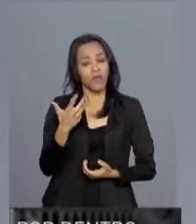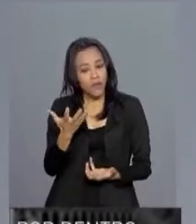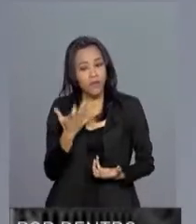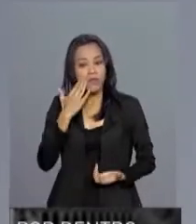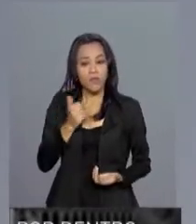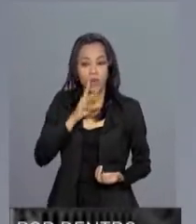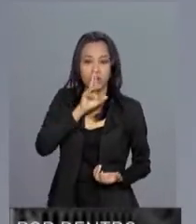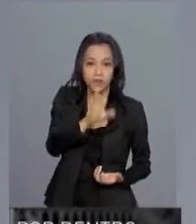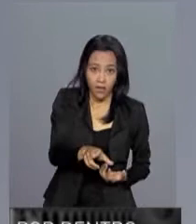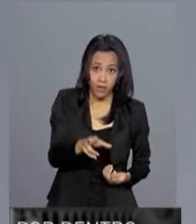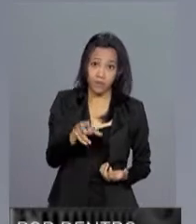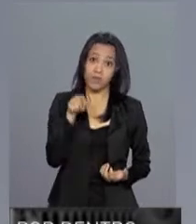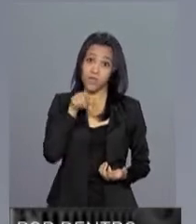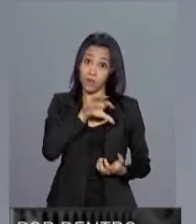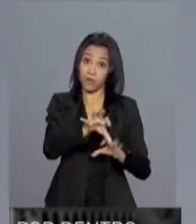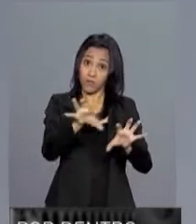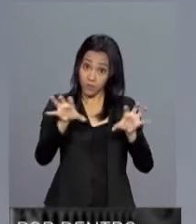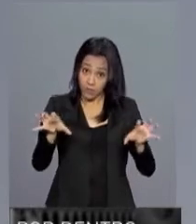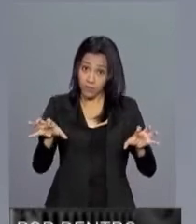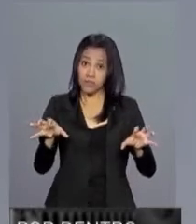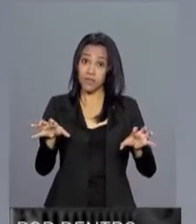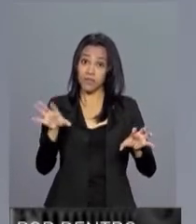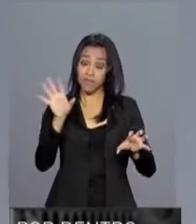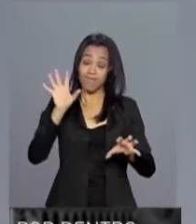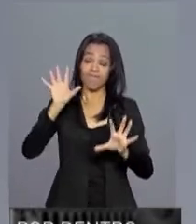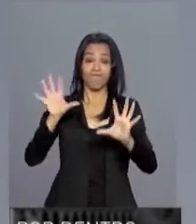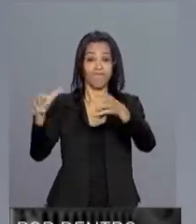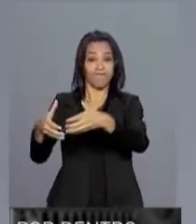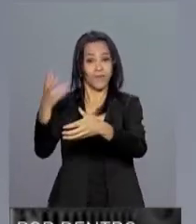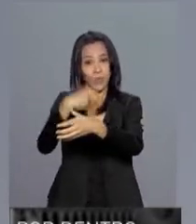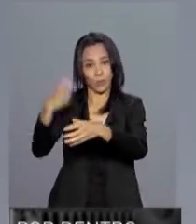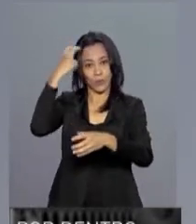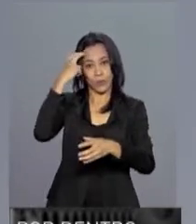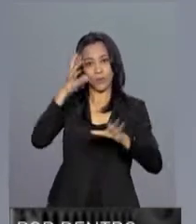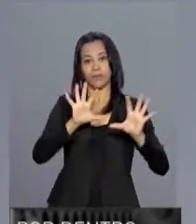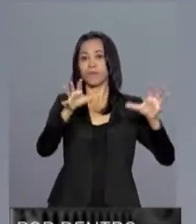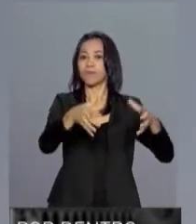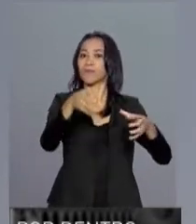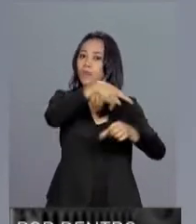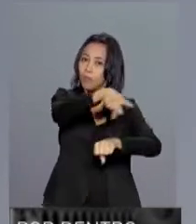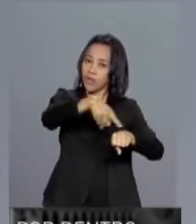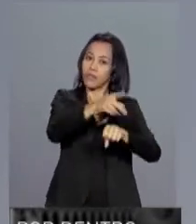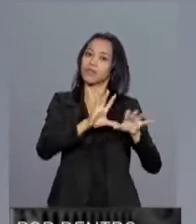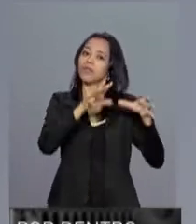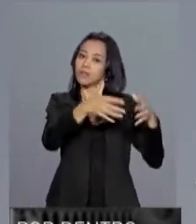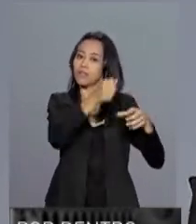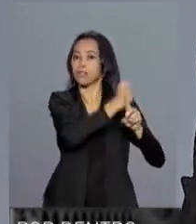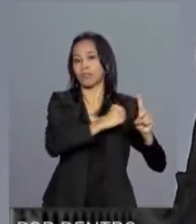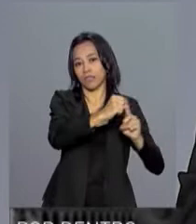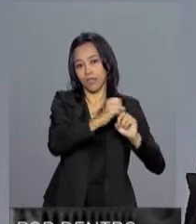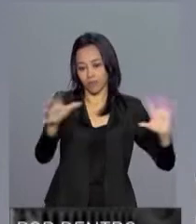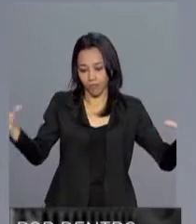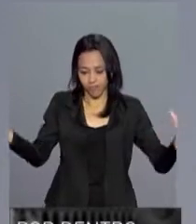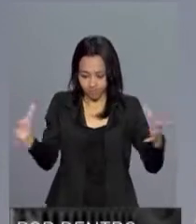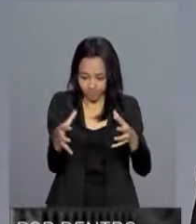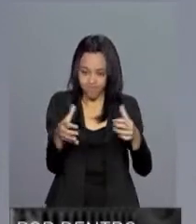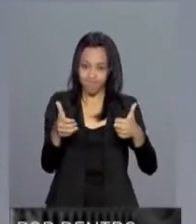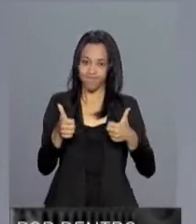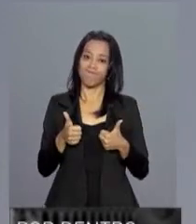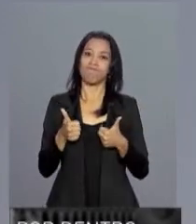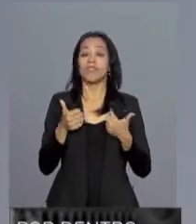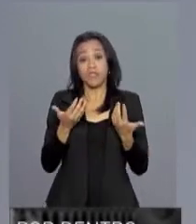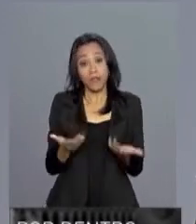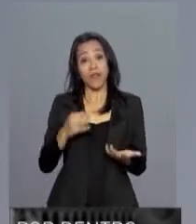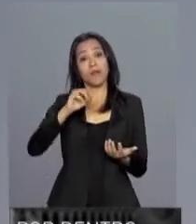positivo sobre a cultura e sobre é o país ea sociedade né e claro o legado de